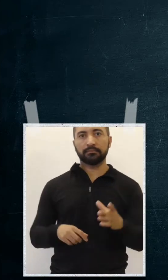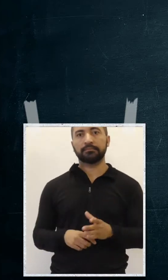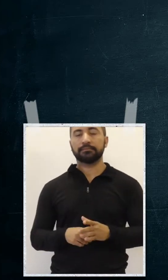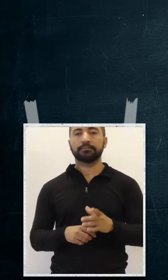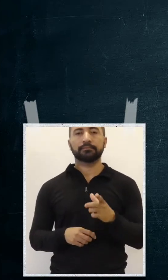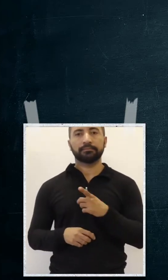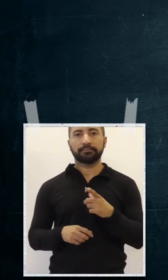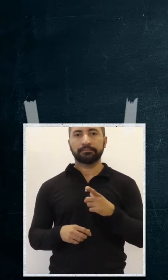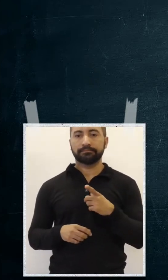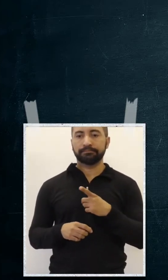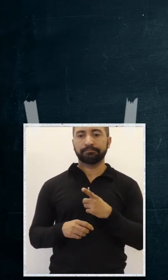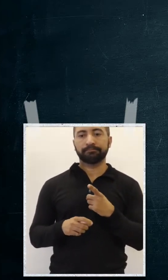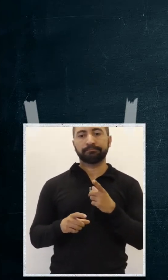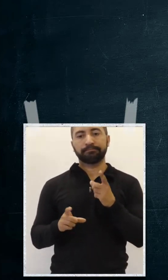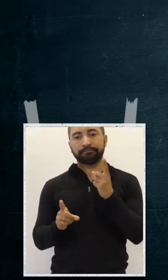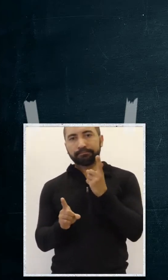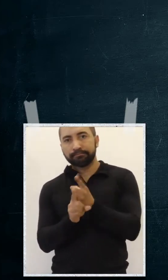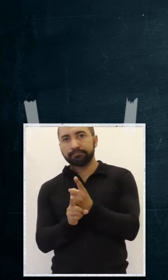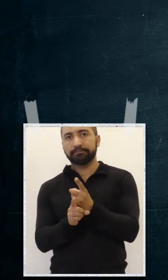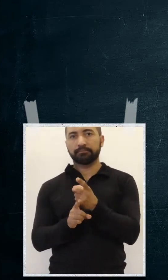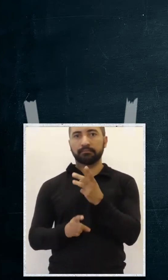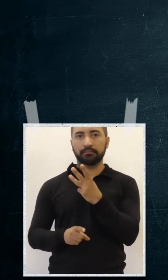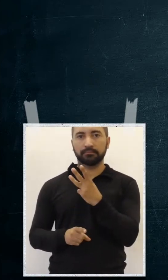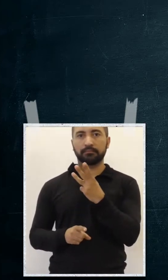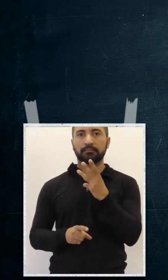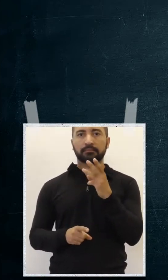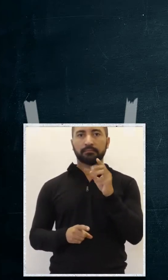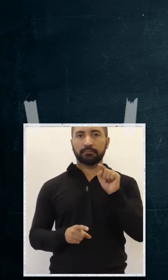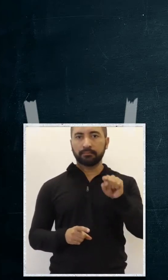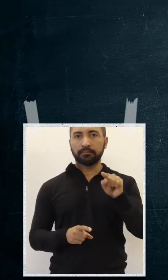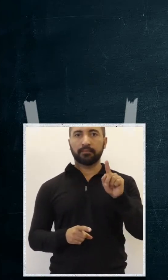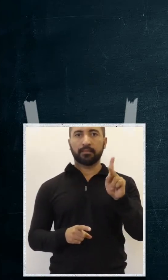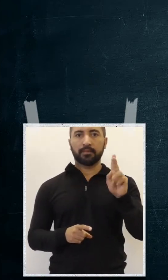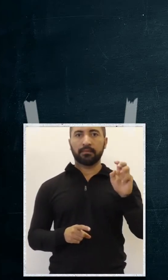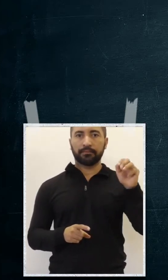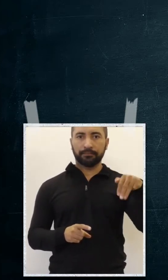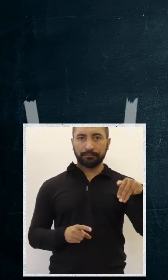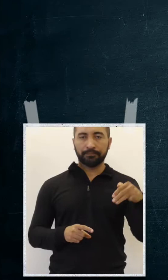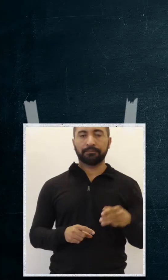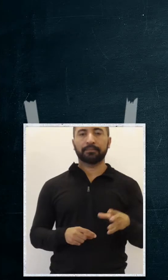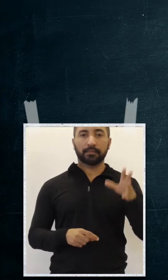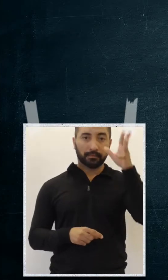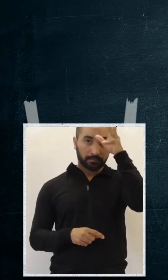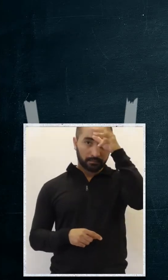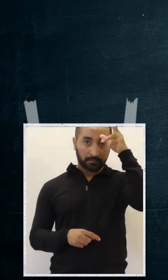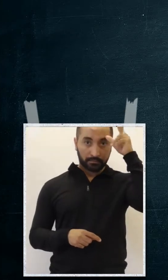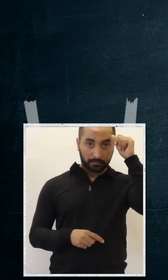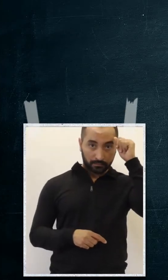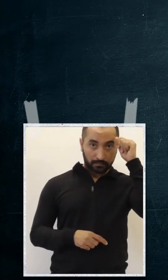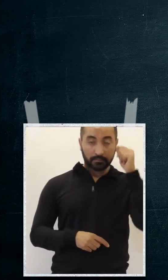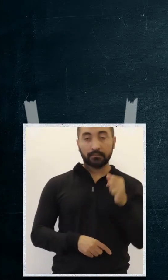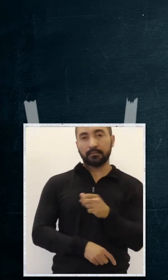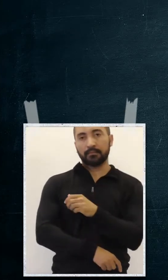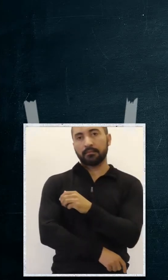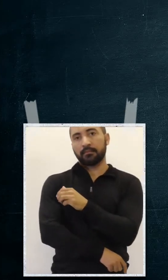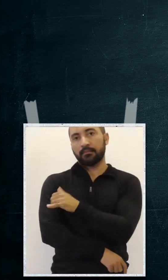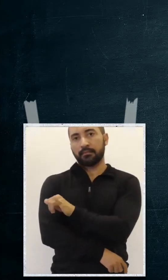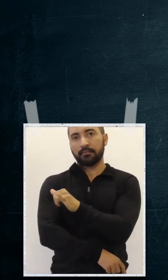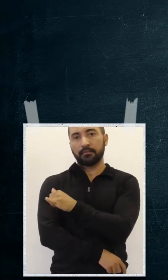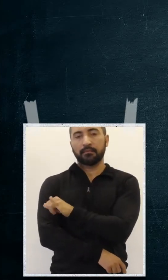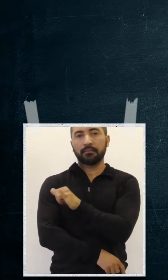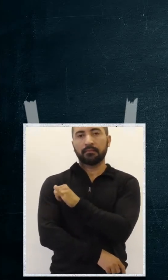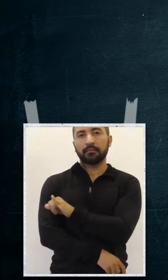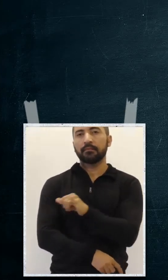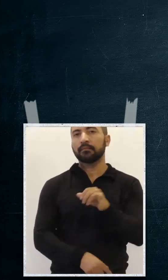equivale a 1/3 da costa do país, ocorrendo desde a foz do Rio Amazonas até Arraial do Cabo, no Rio de Janeiro, no Atol das Rocas, em Rio Grande do Norte,